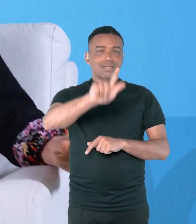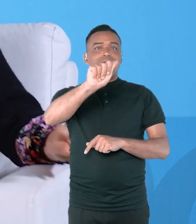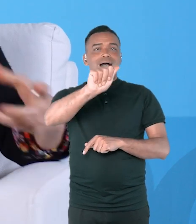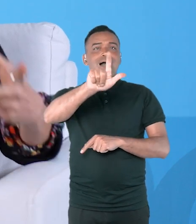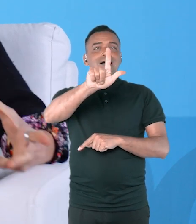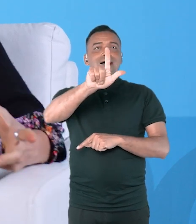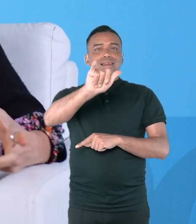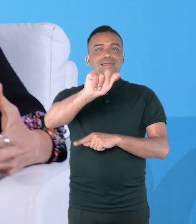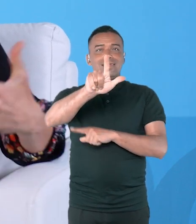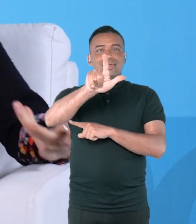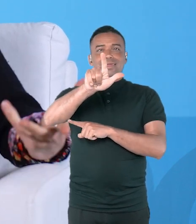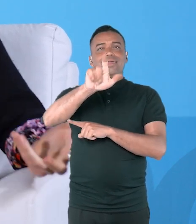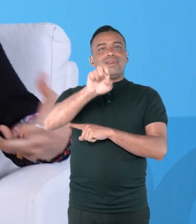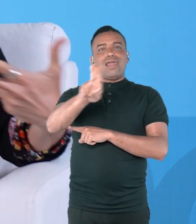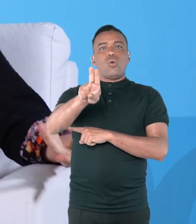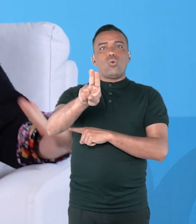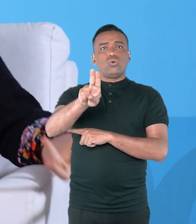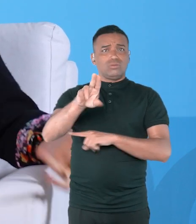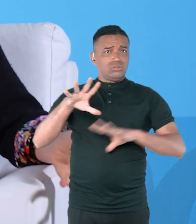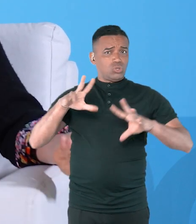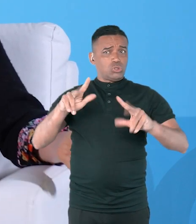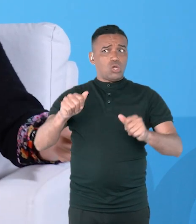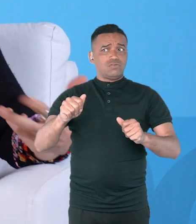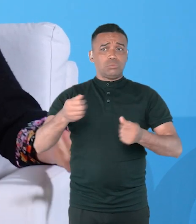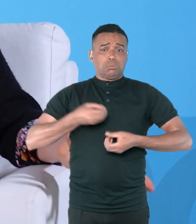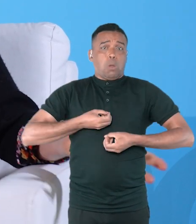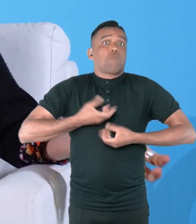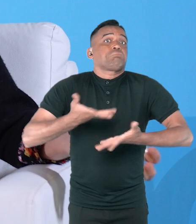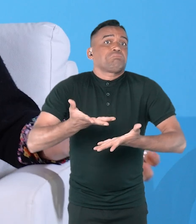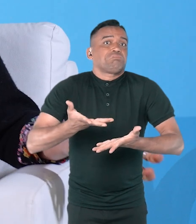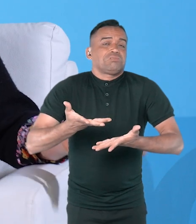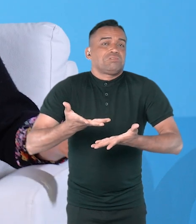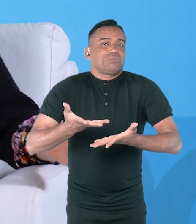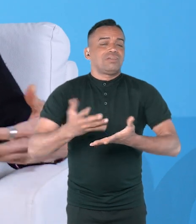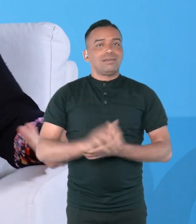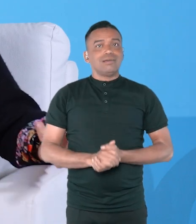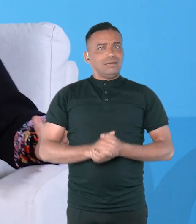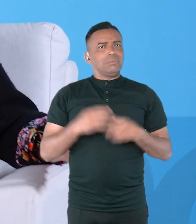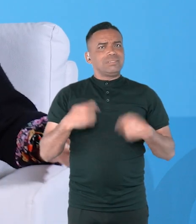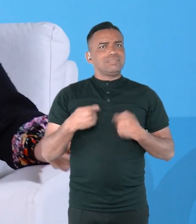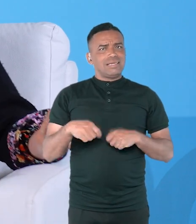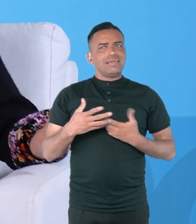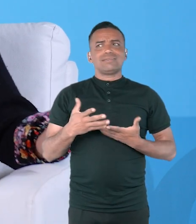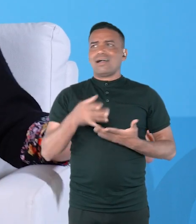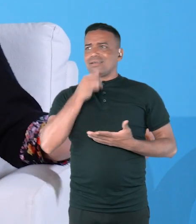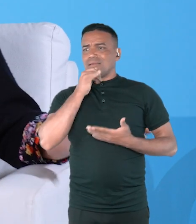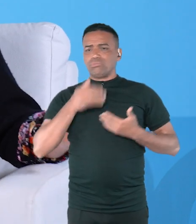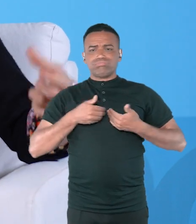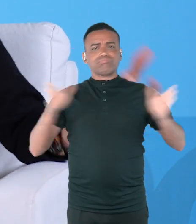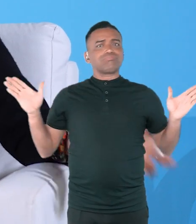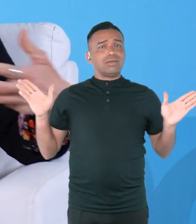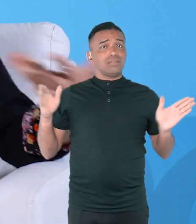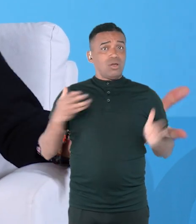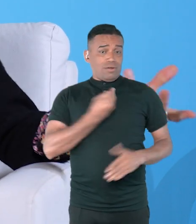Galileu. Por quê? Todos nós vamos nos vender de algum jeito. A gente precisa fazer